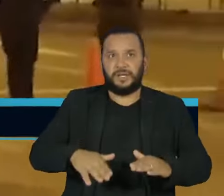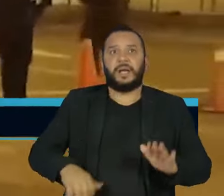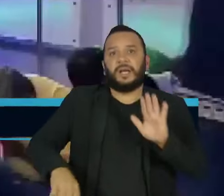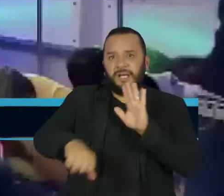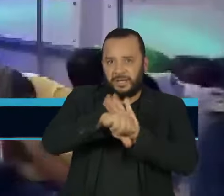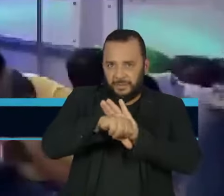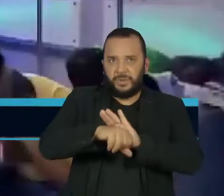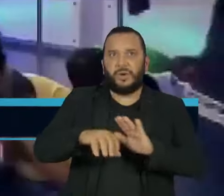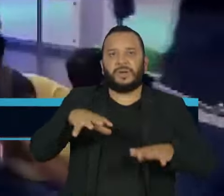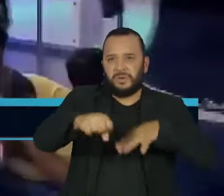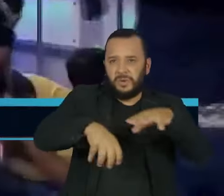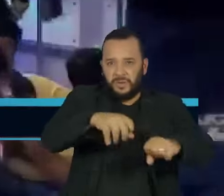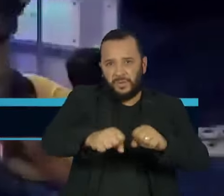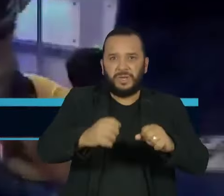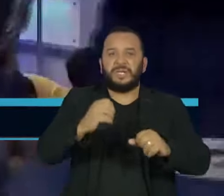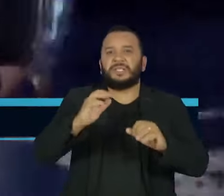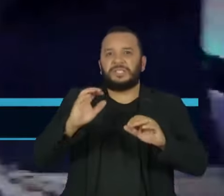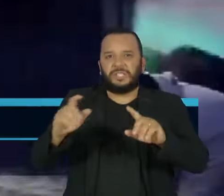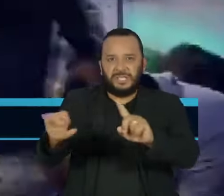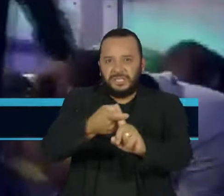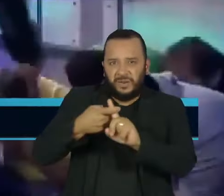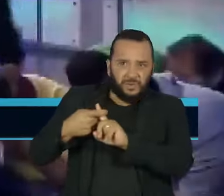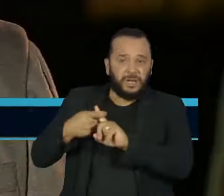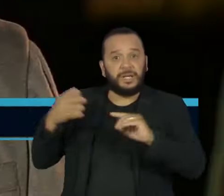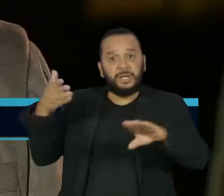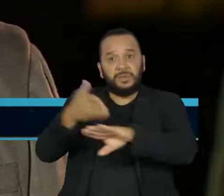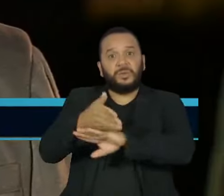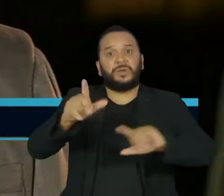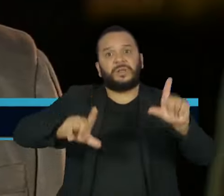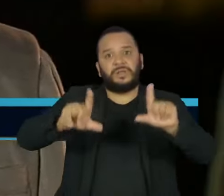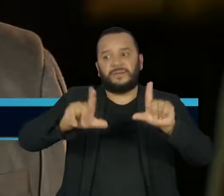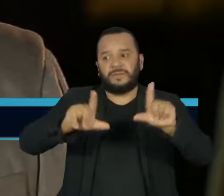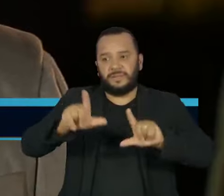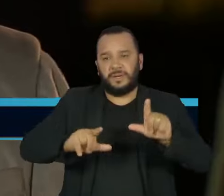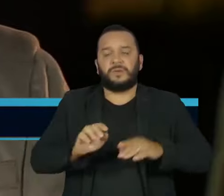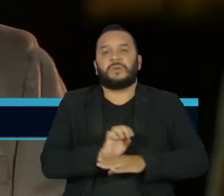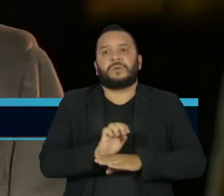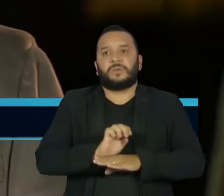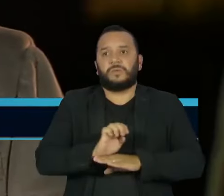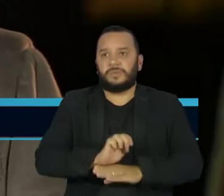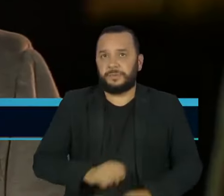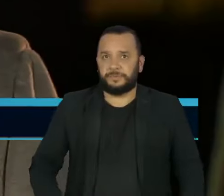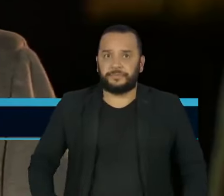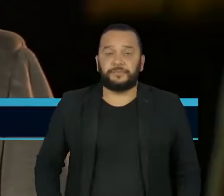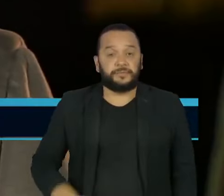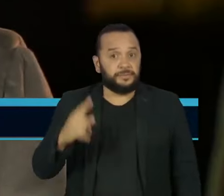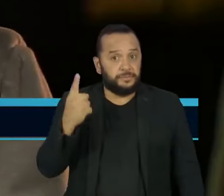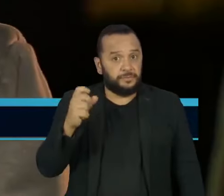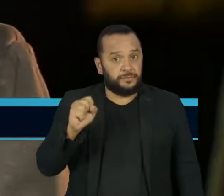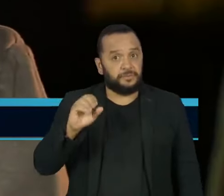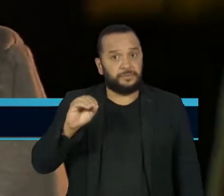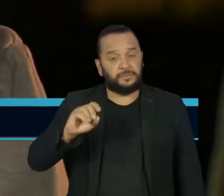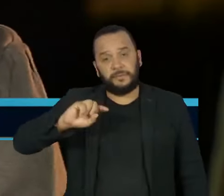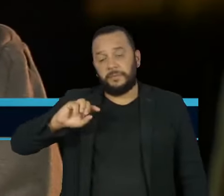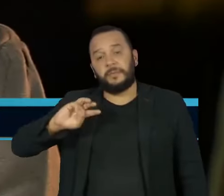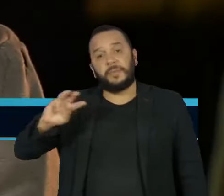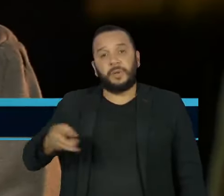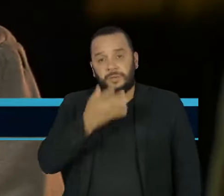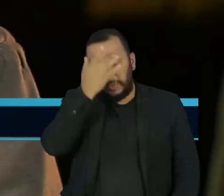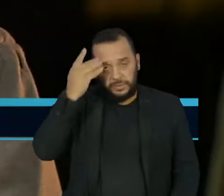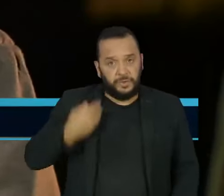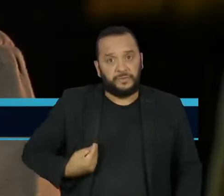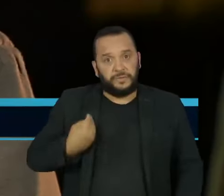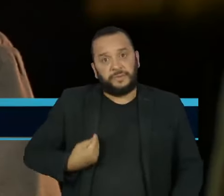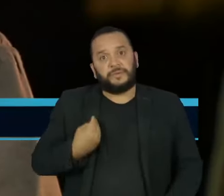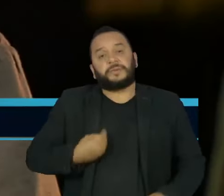promoveram sequestros e chegaram a invadir uma emissora de TV. Mais de 180 milhões de pessoas que vivem na América Latina não têm